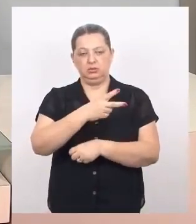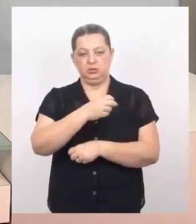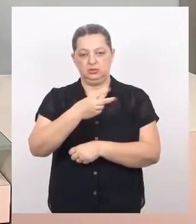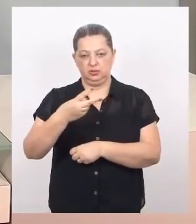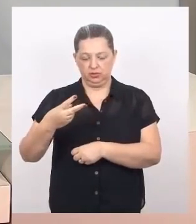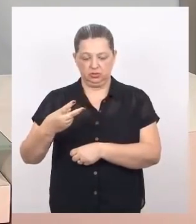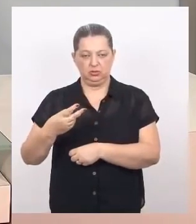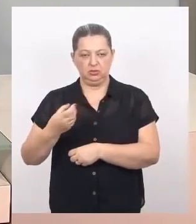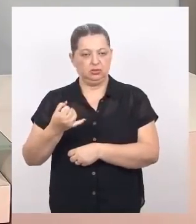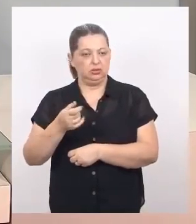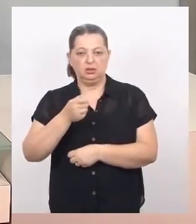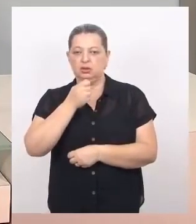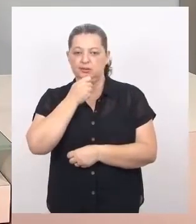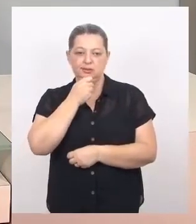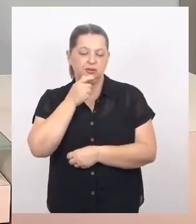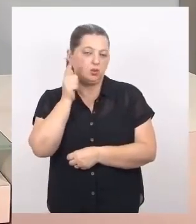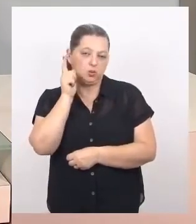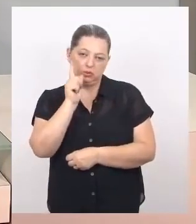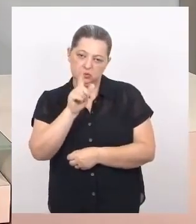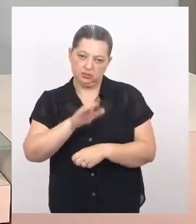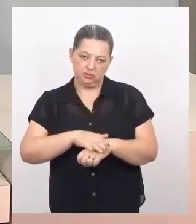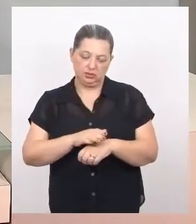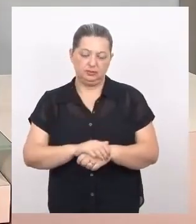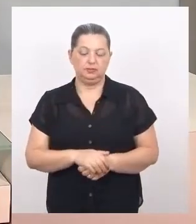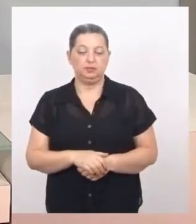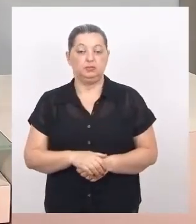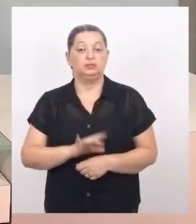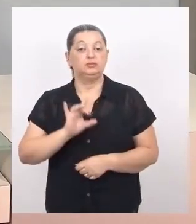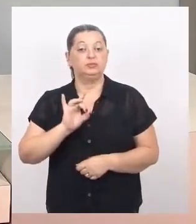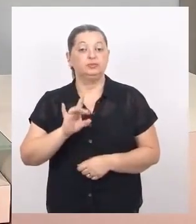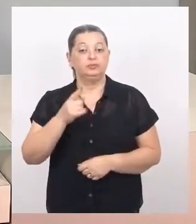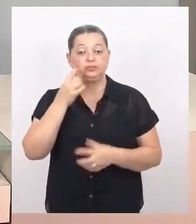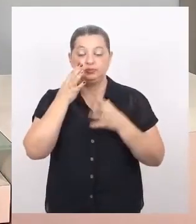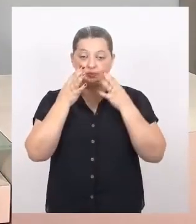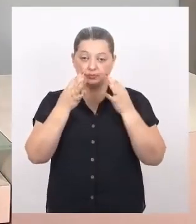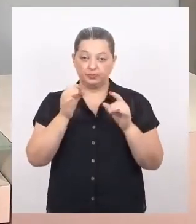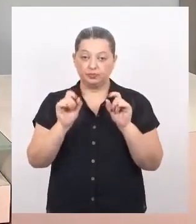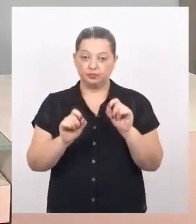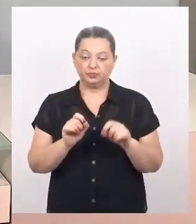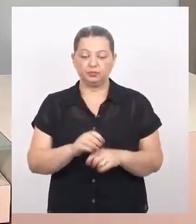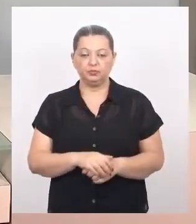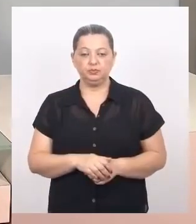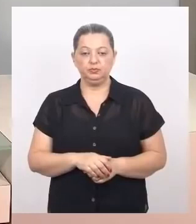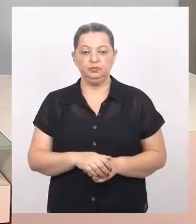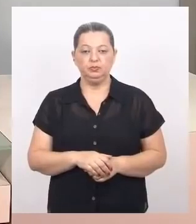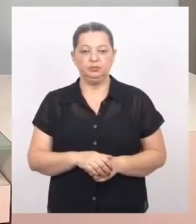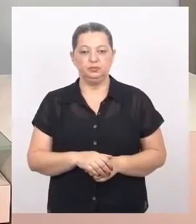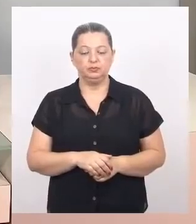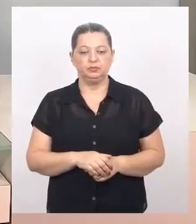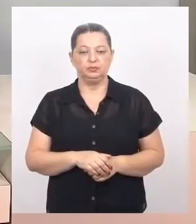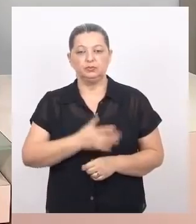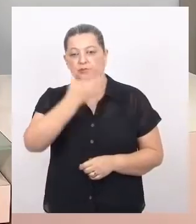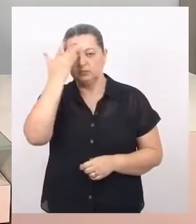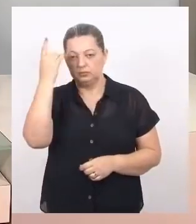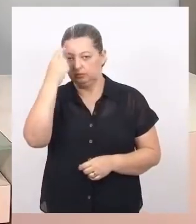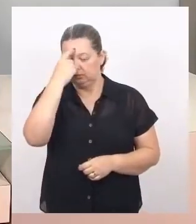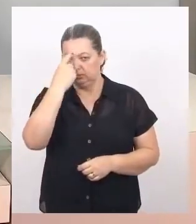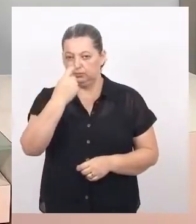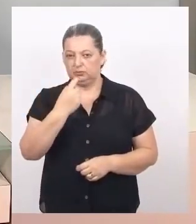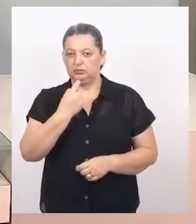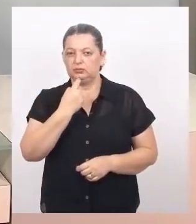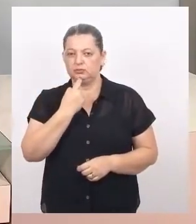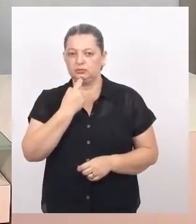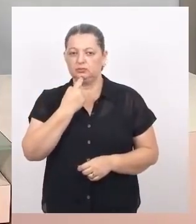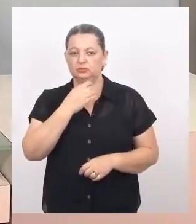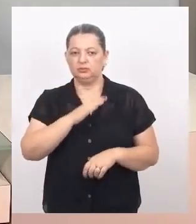ainda não tenham conseguido fazer. Só um ponto de atenção, tá, Cecília? Quem tem perfil para realizar essas